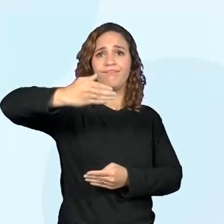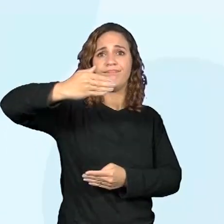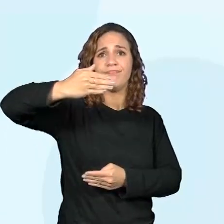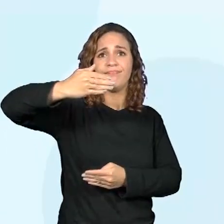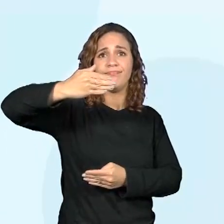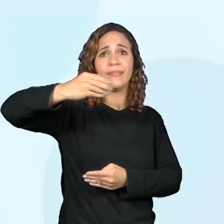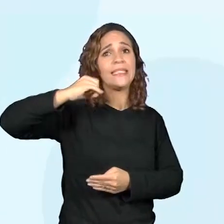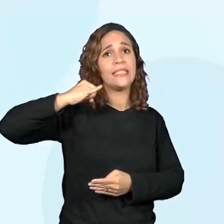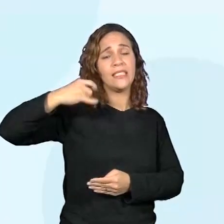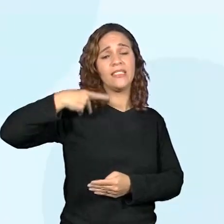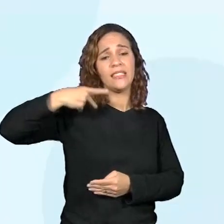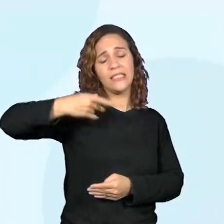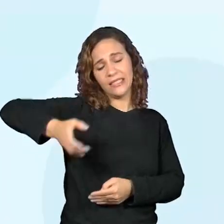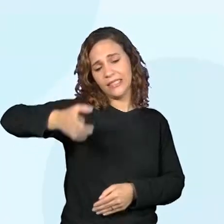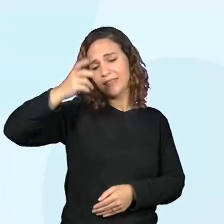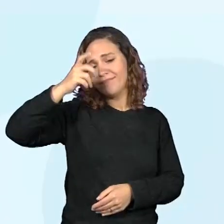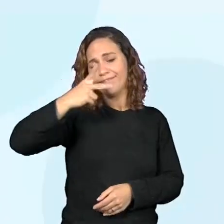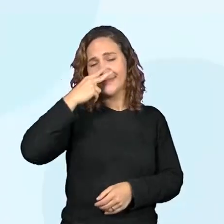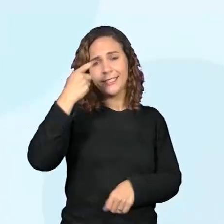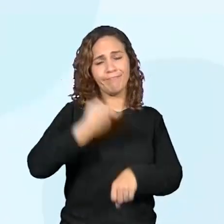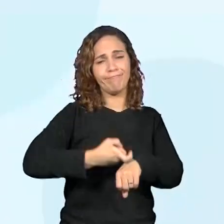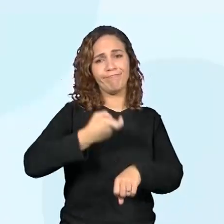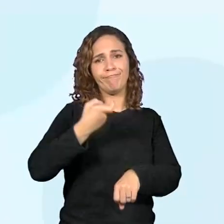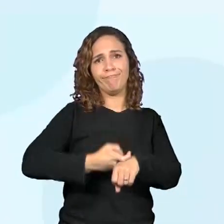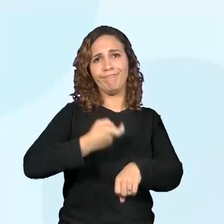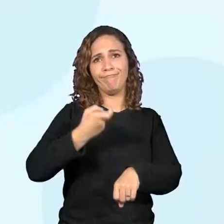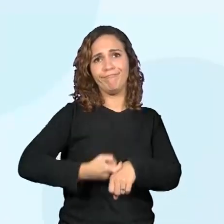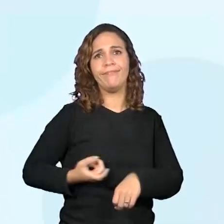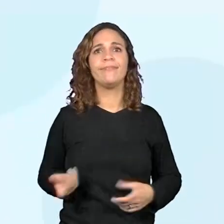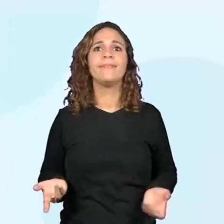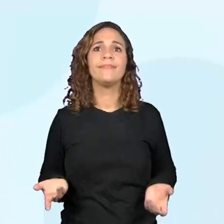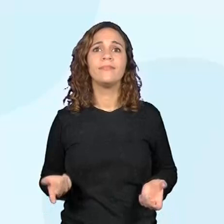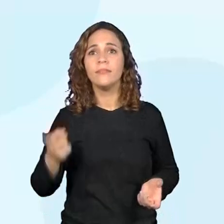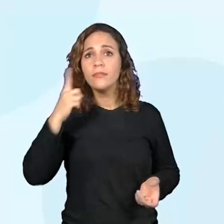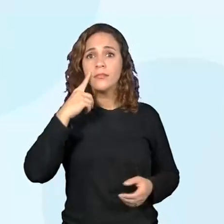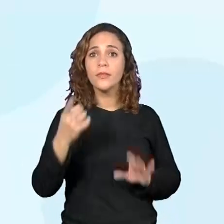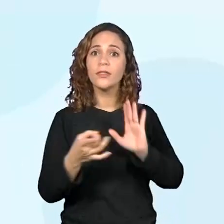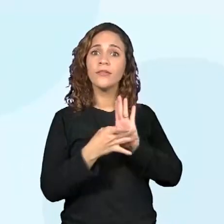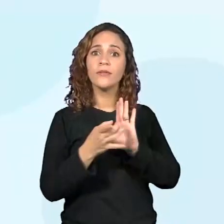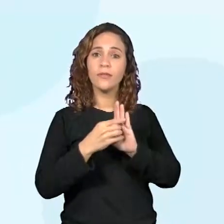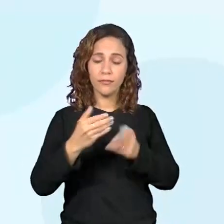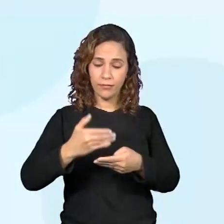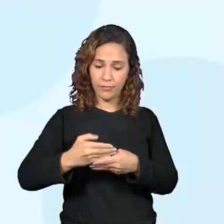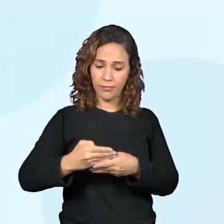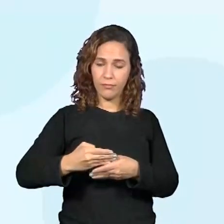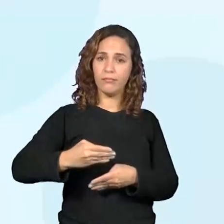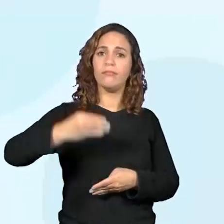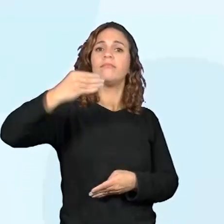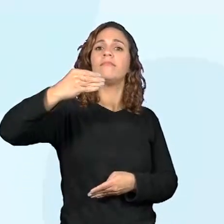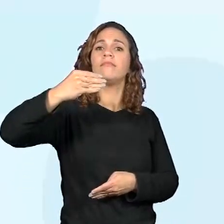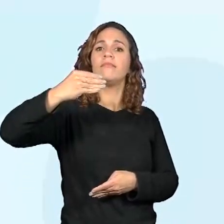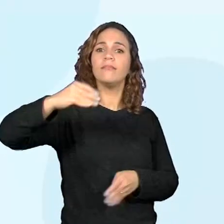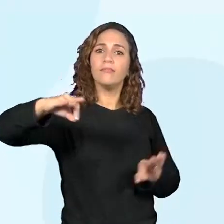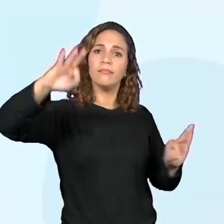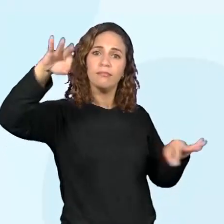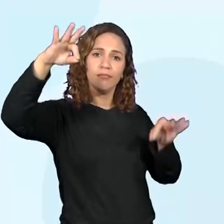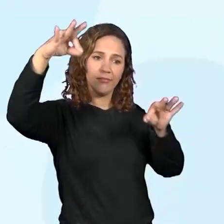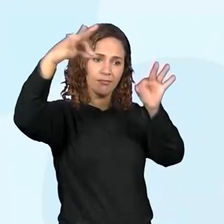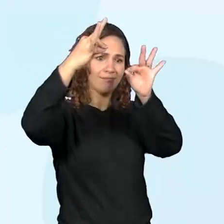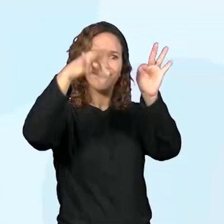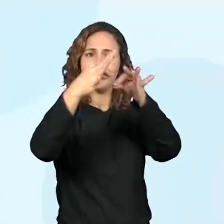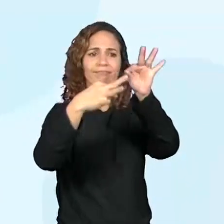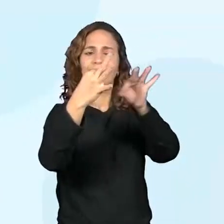não fosse tão burro... É, realmente, o vidro está aberto, era só eles irem um pouquinho mais para baixo que eles conseguiam